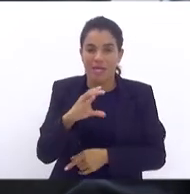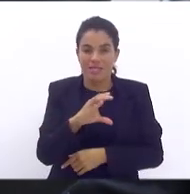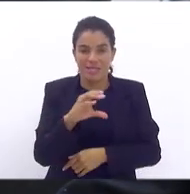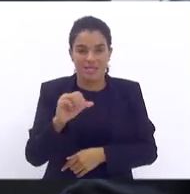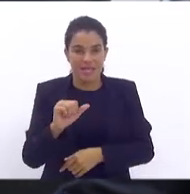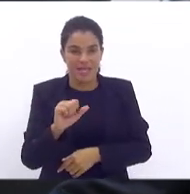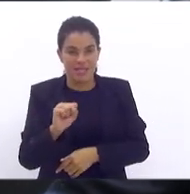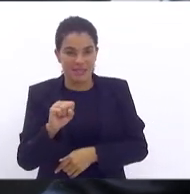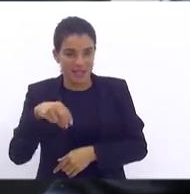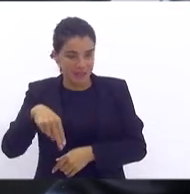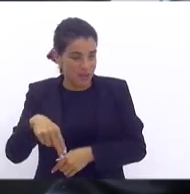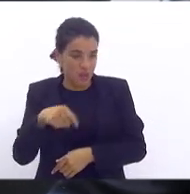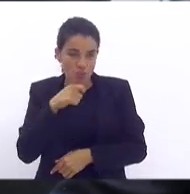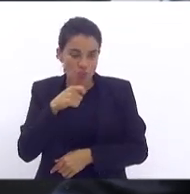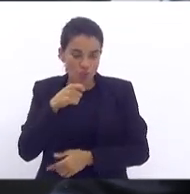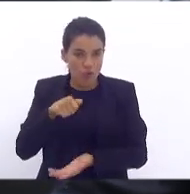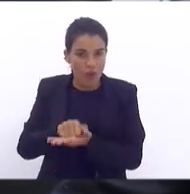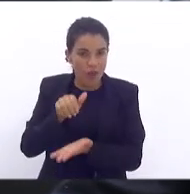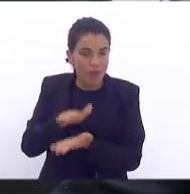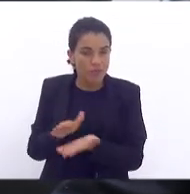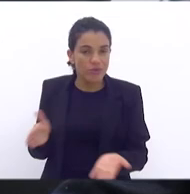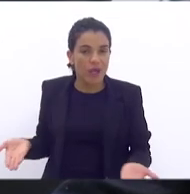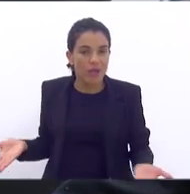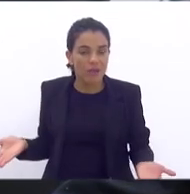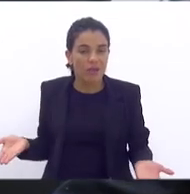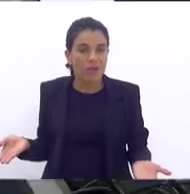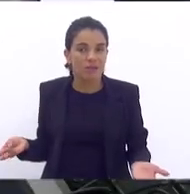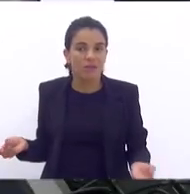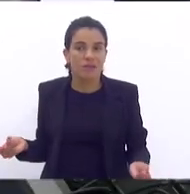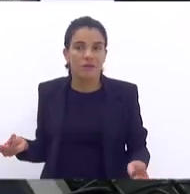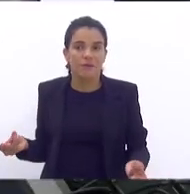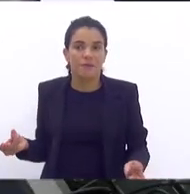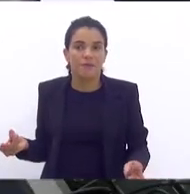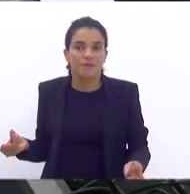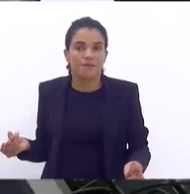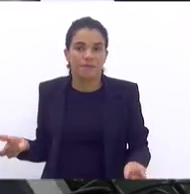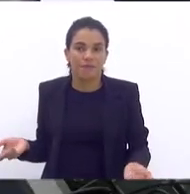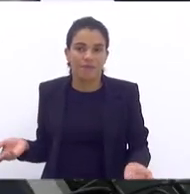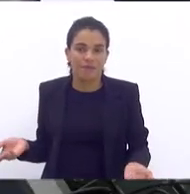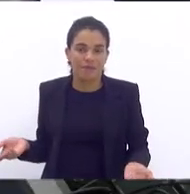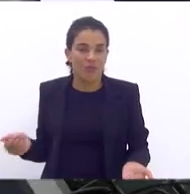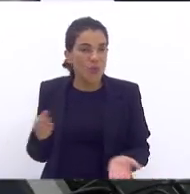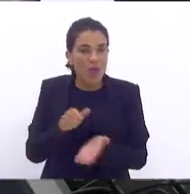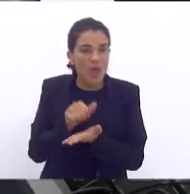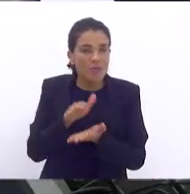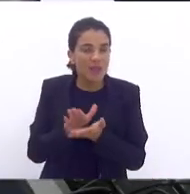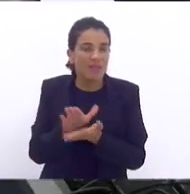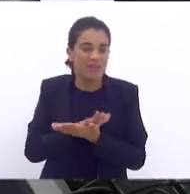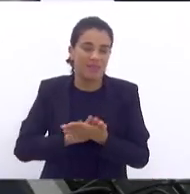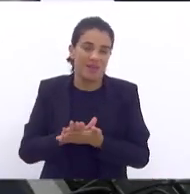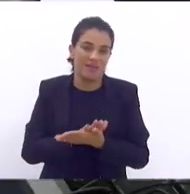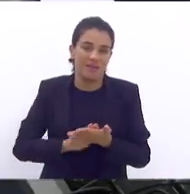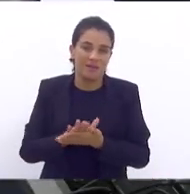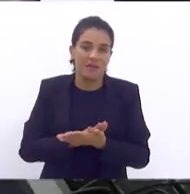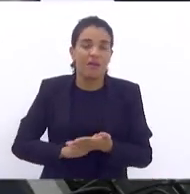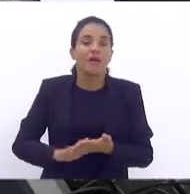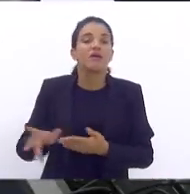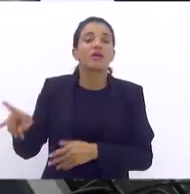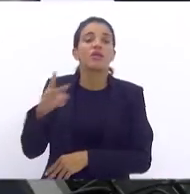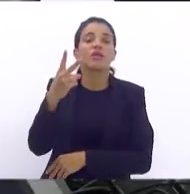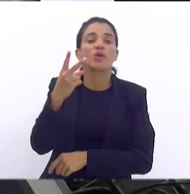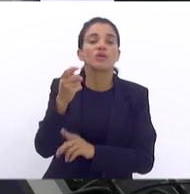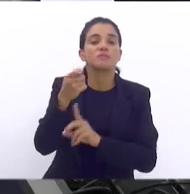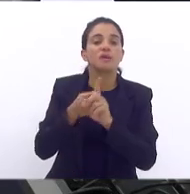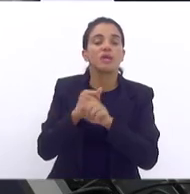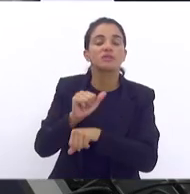multada? Ela não é multada na questão do Tucon Racha, ela não é multada em nada lá. Ficou lá 2 meses parado,